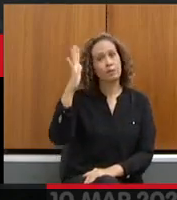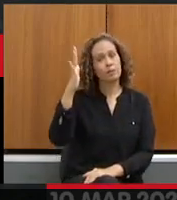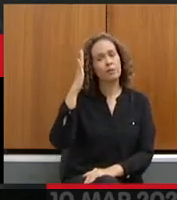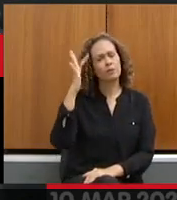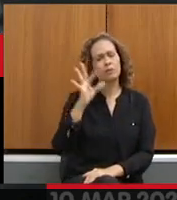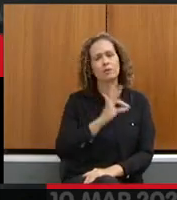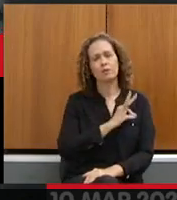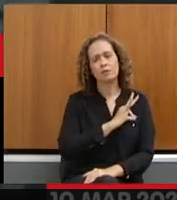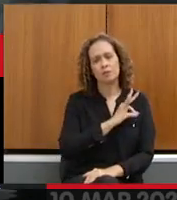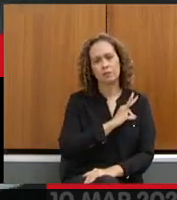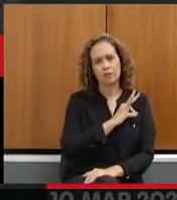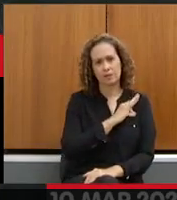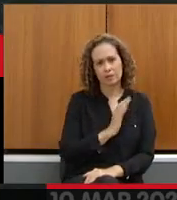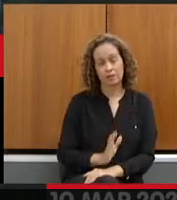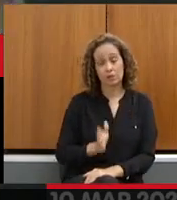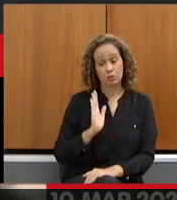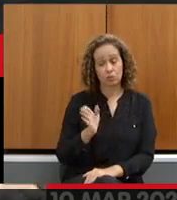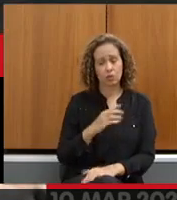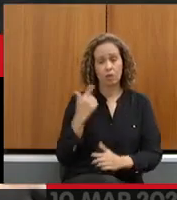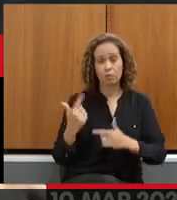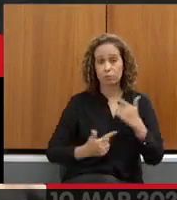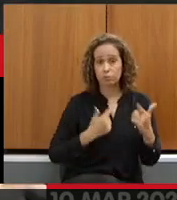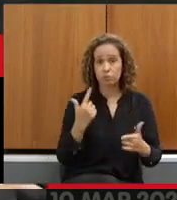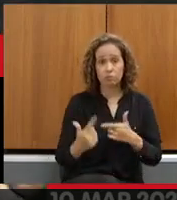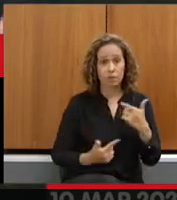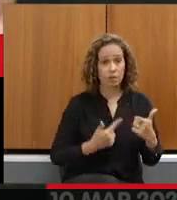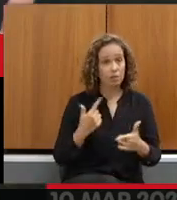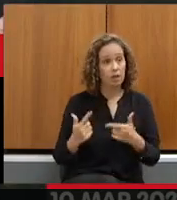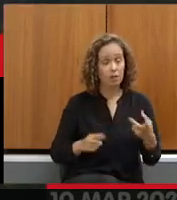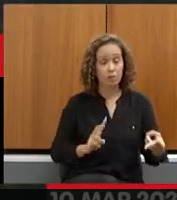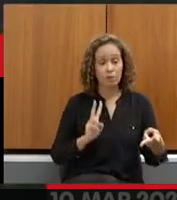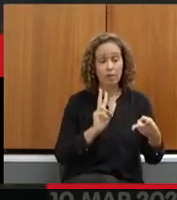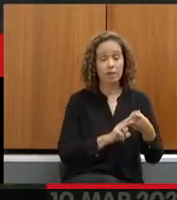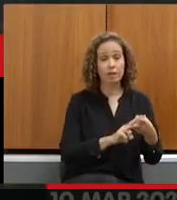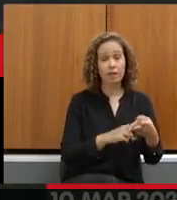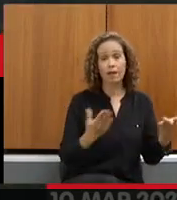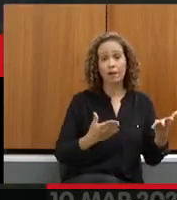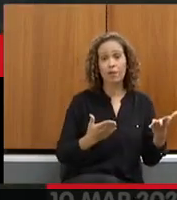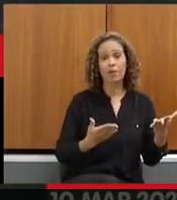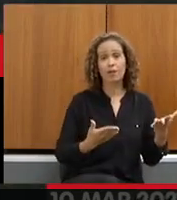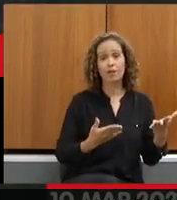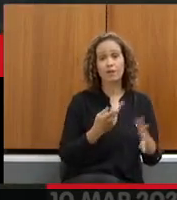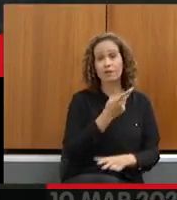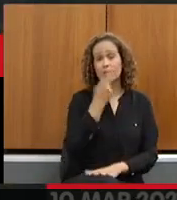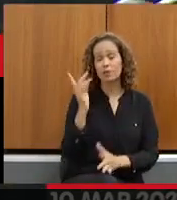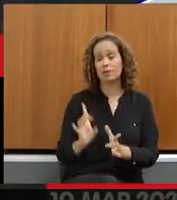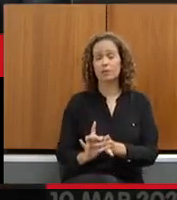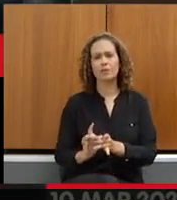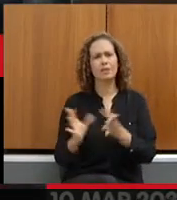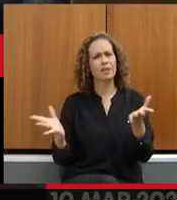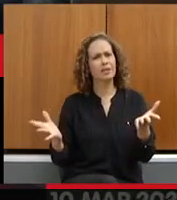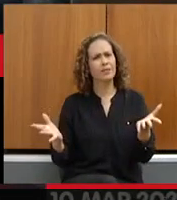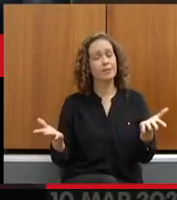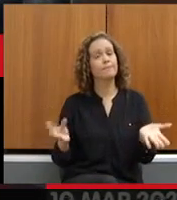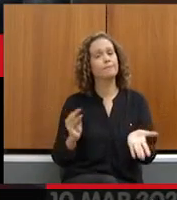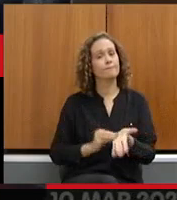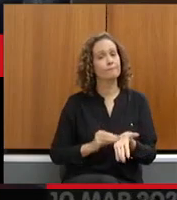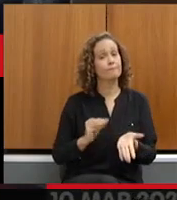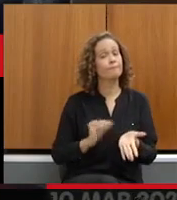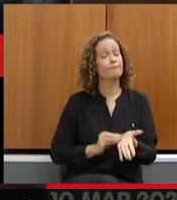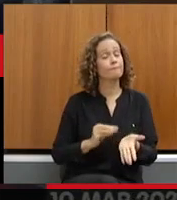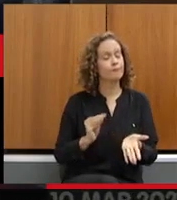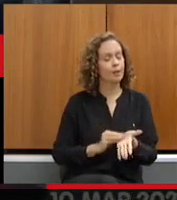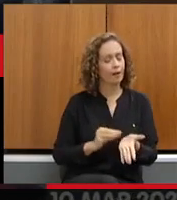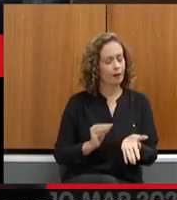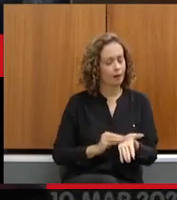polícia já tem um trabalho gigantesco para prender agora os presos reincide no novamente ou seja falta a prioridade